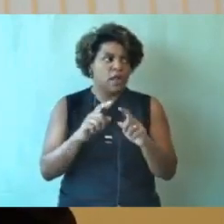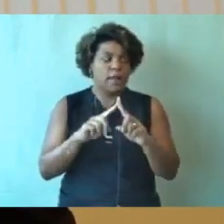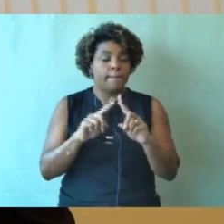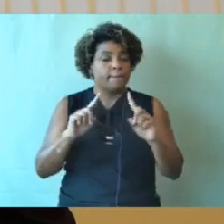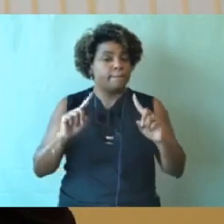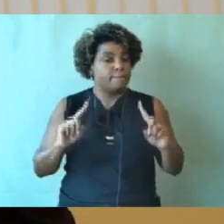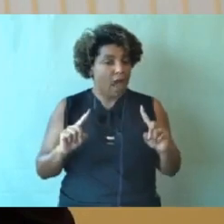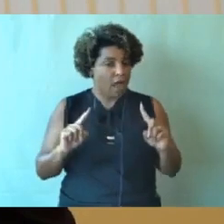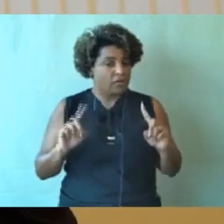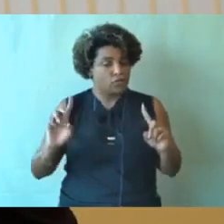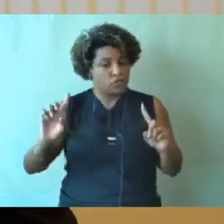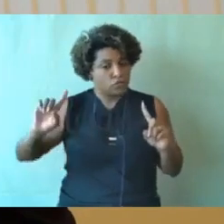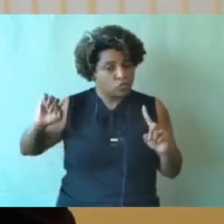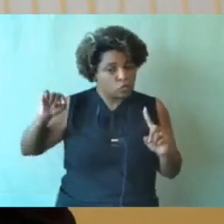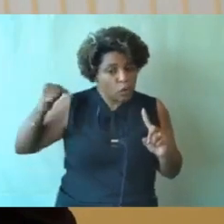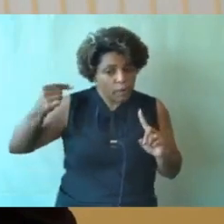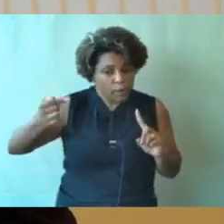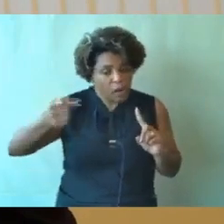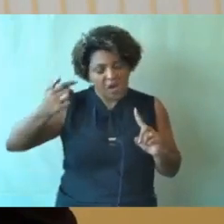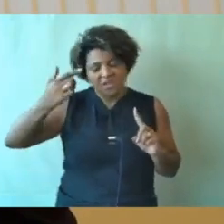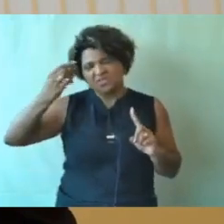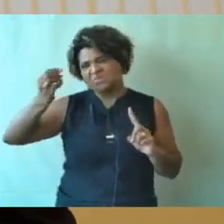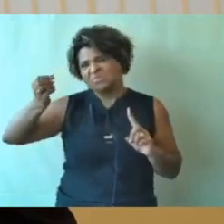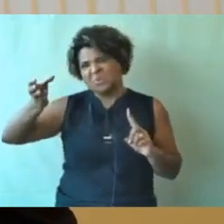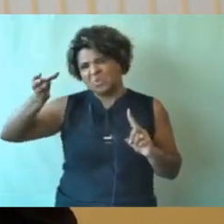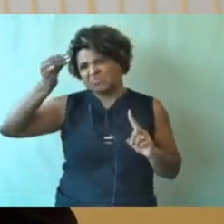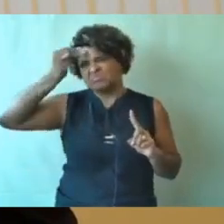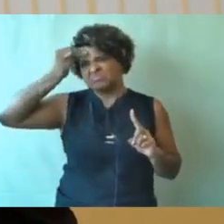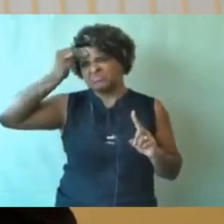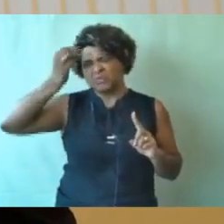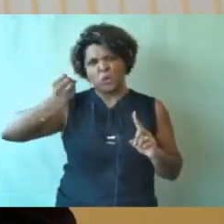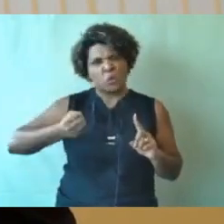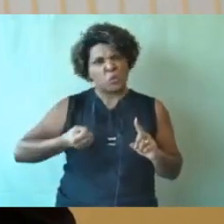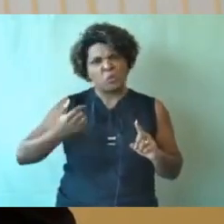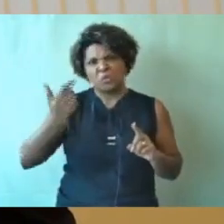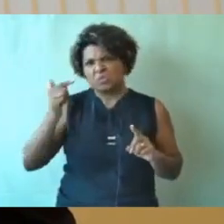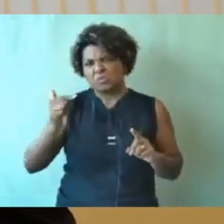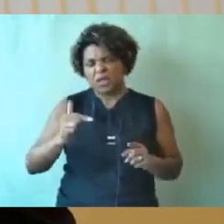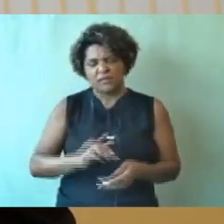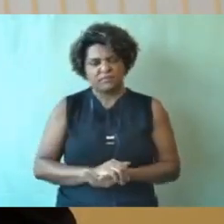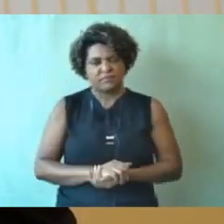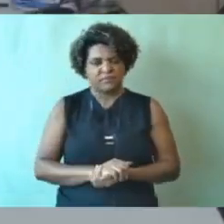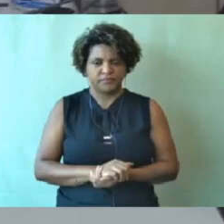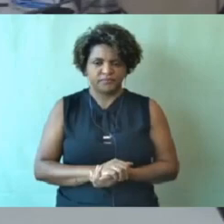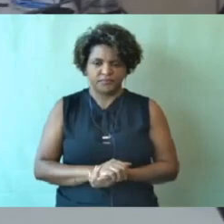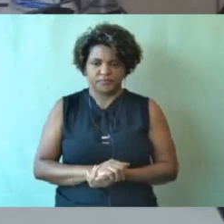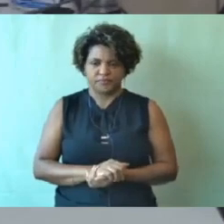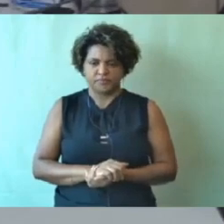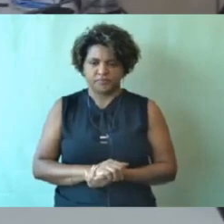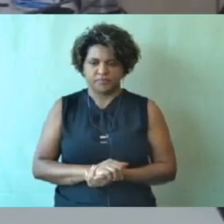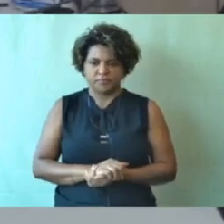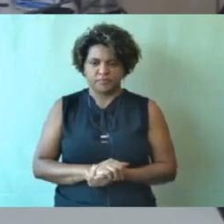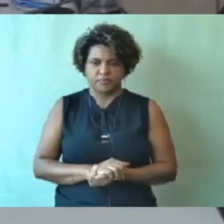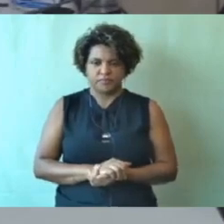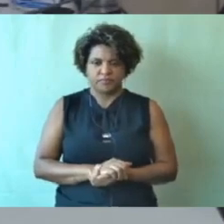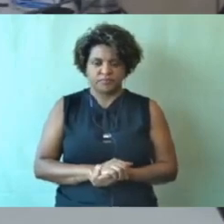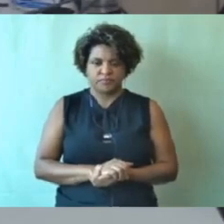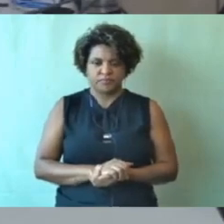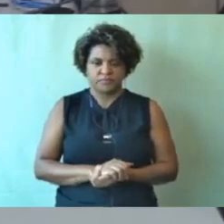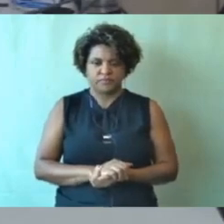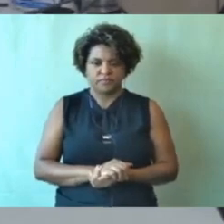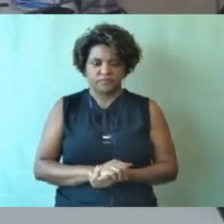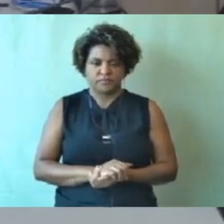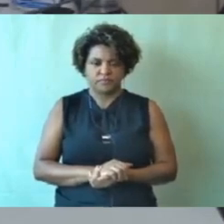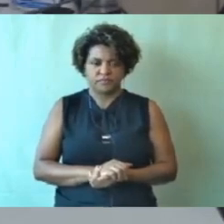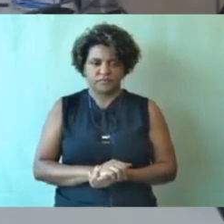agora, no outro ano, eu não tenho esse número de cabeça aqui, eu não sei. Tudo bem. É, então, para a gente... vereadora Luiz Gonçalves. Eu estou